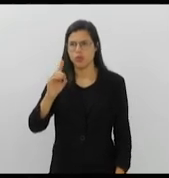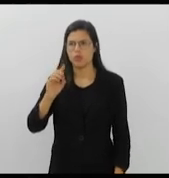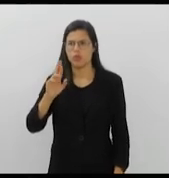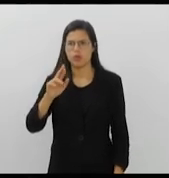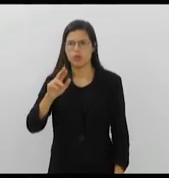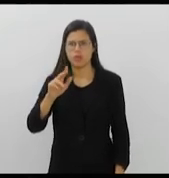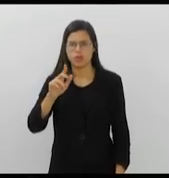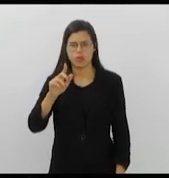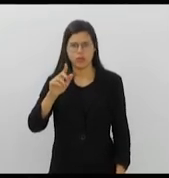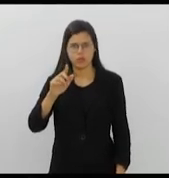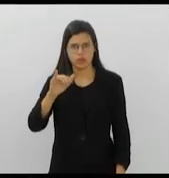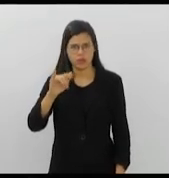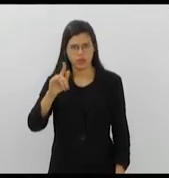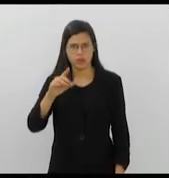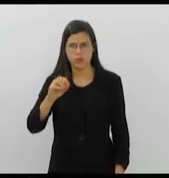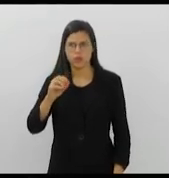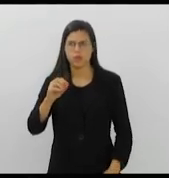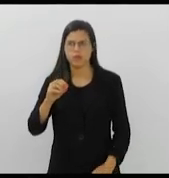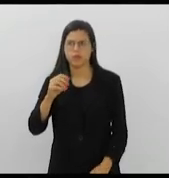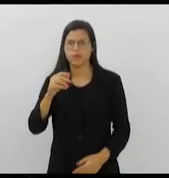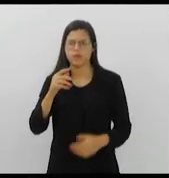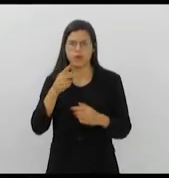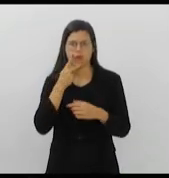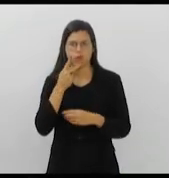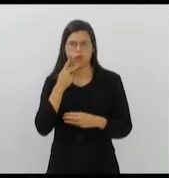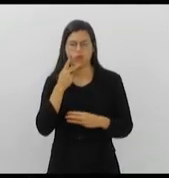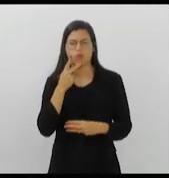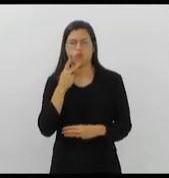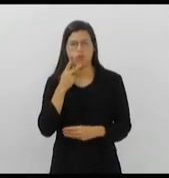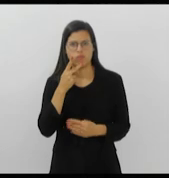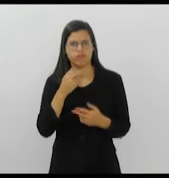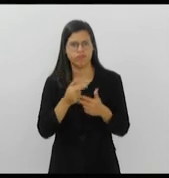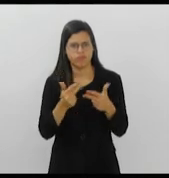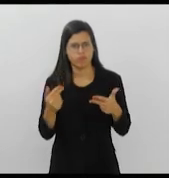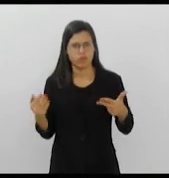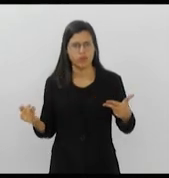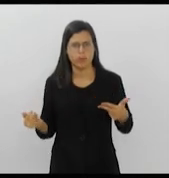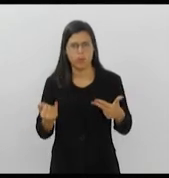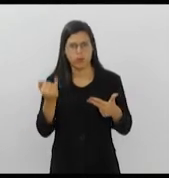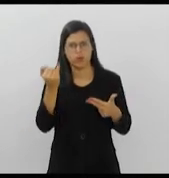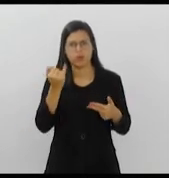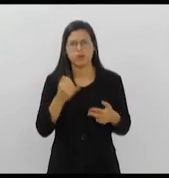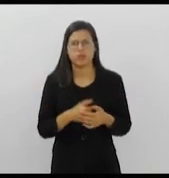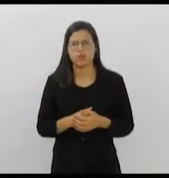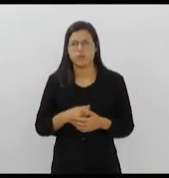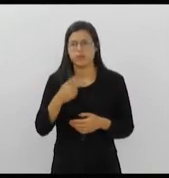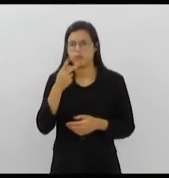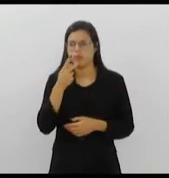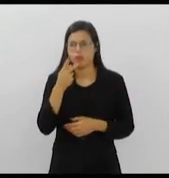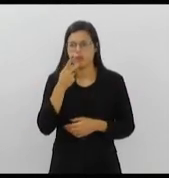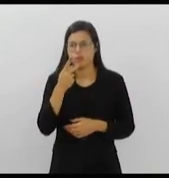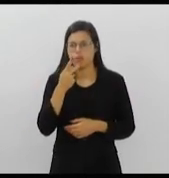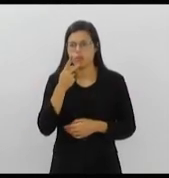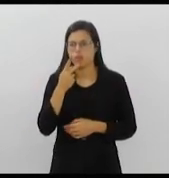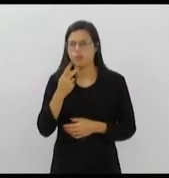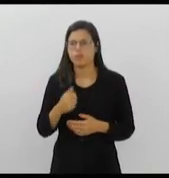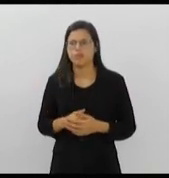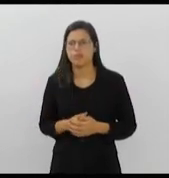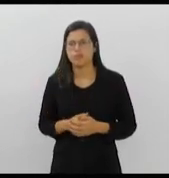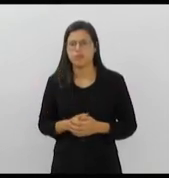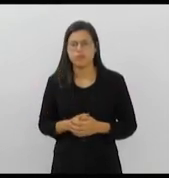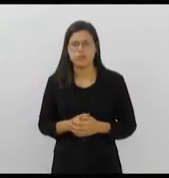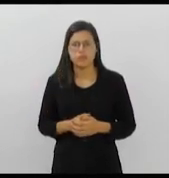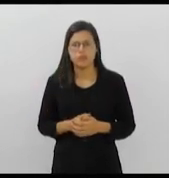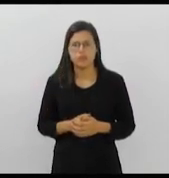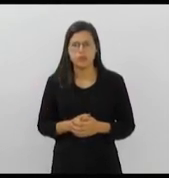fez uma fala extremamente pertinente. Dizia ele que